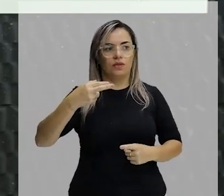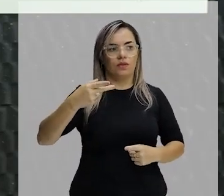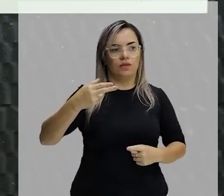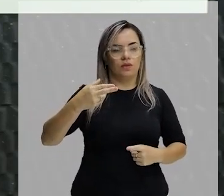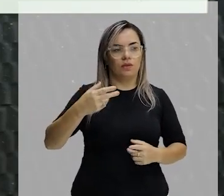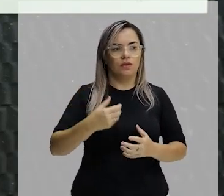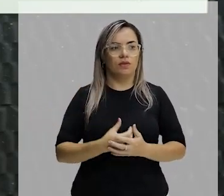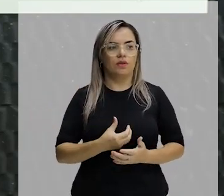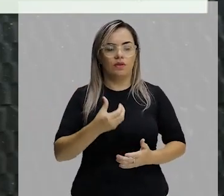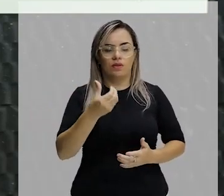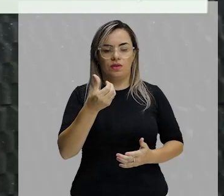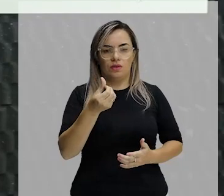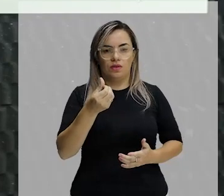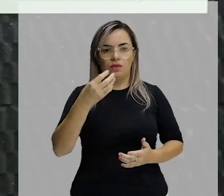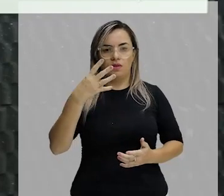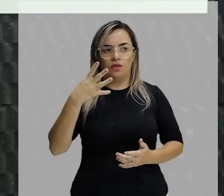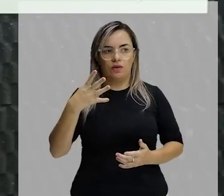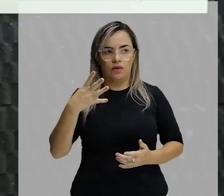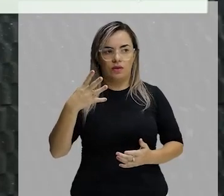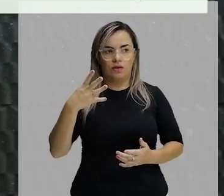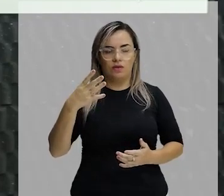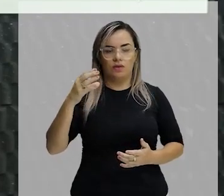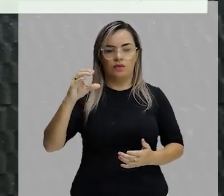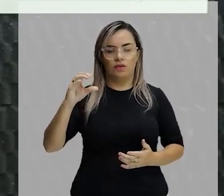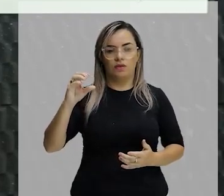64 centímetros cúbicos.